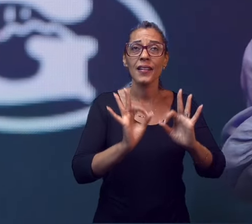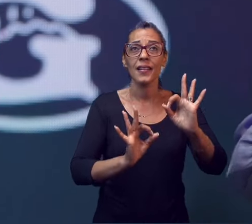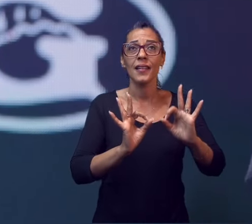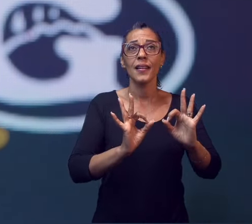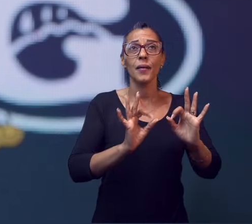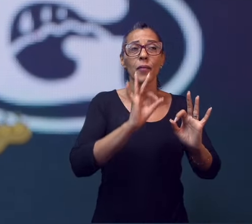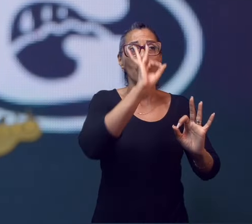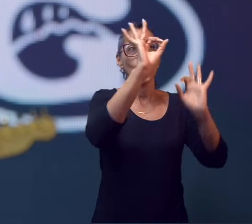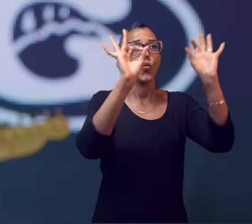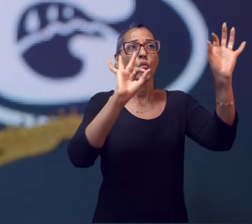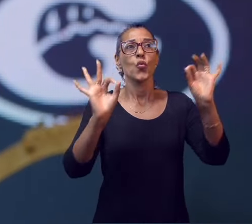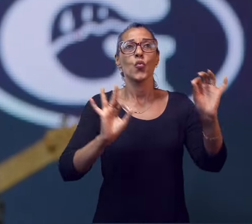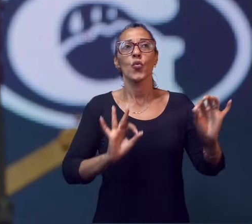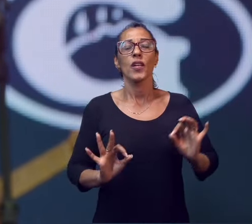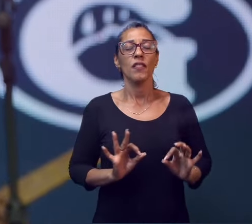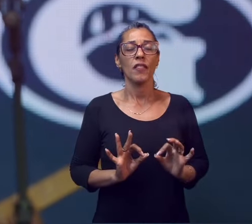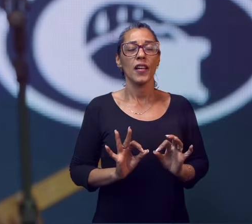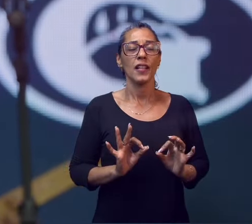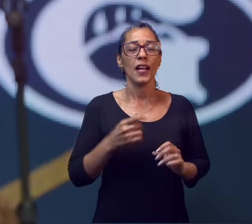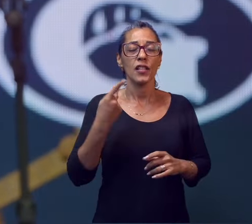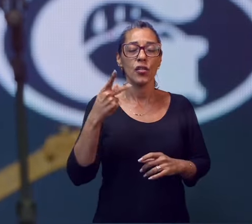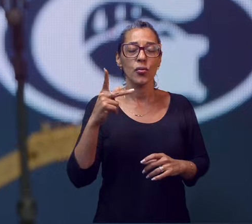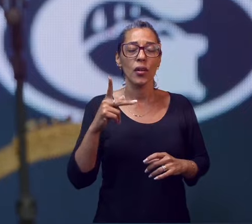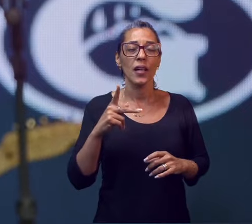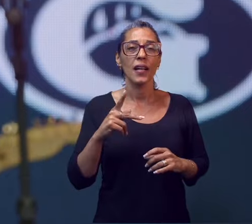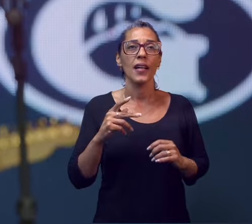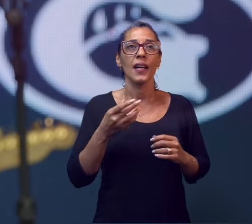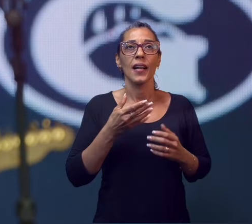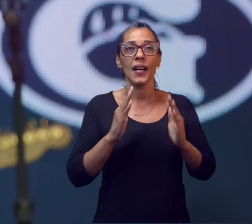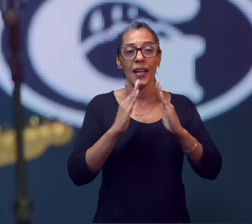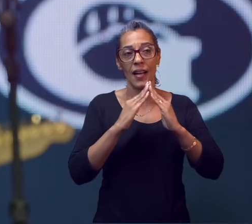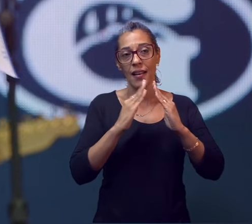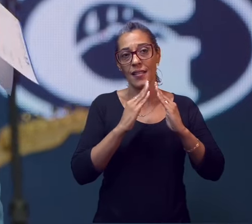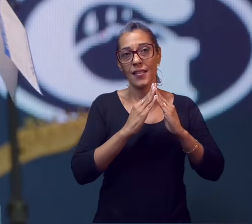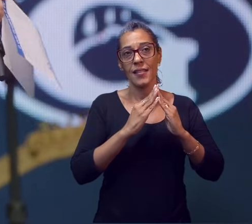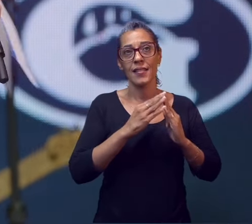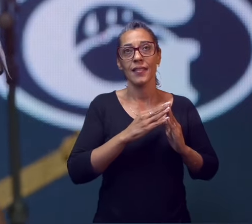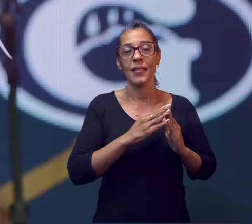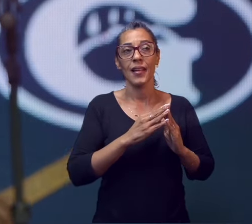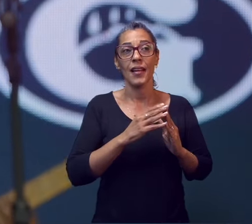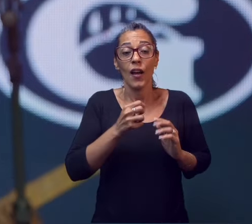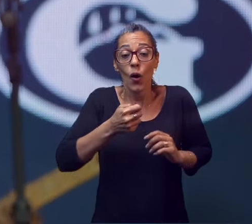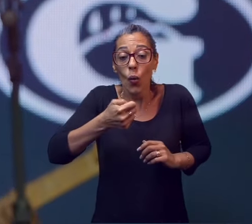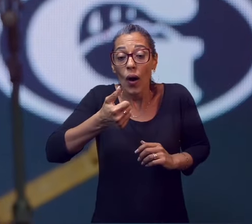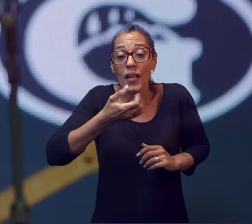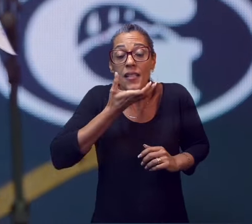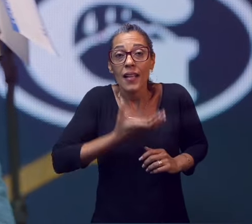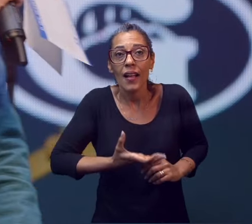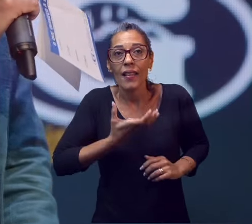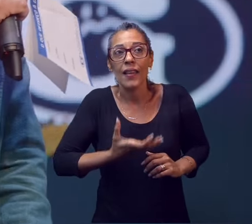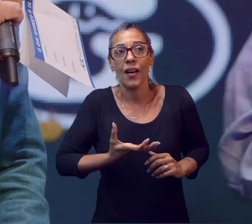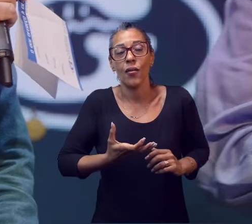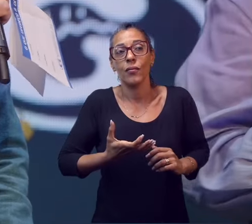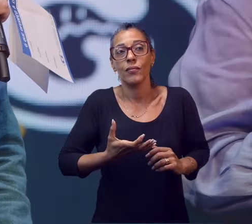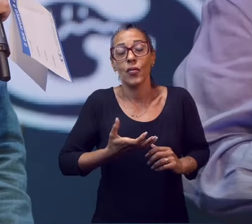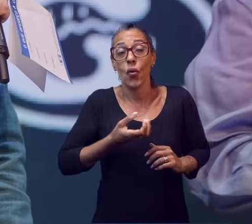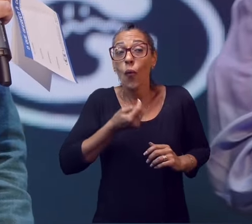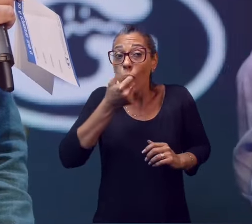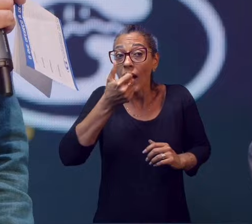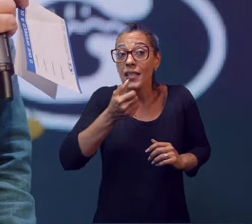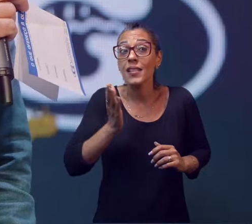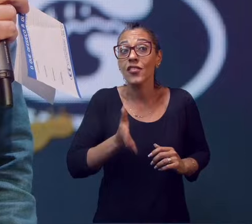natal é a maior festa do cristianismo significa que ele está vivo ele ressuscitam